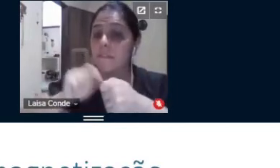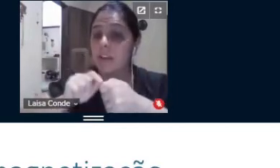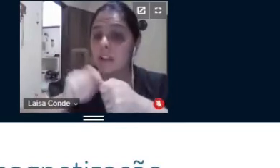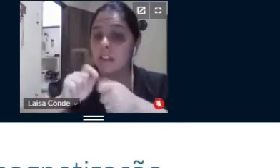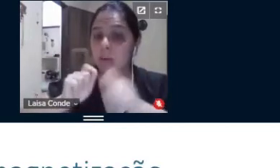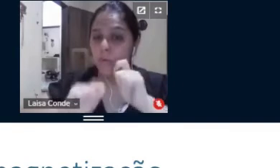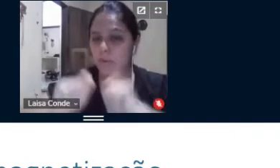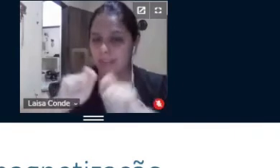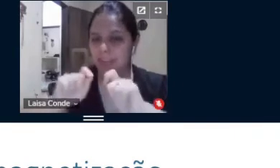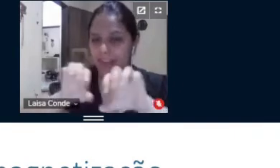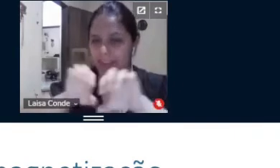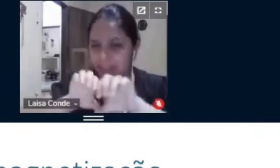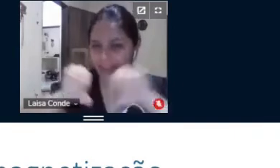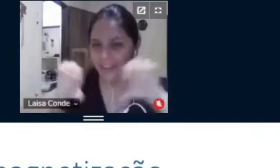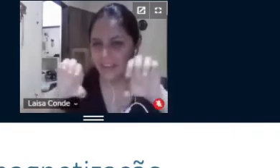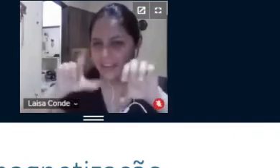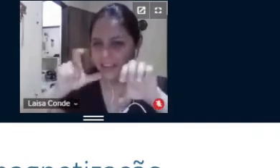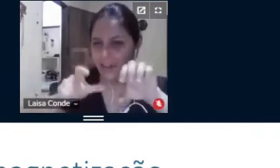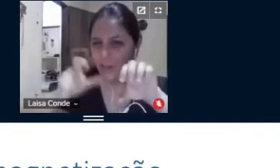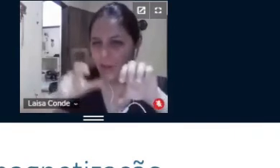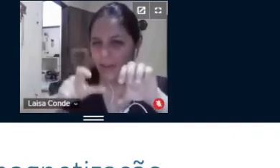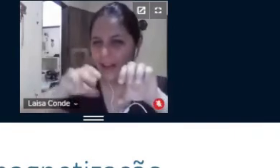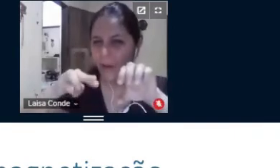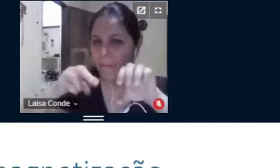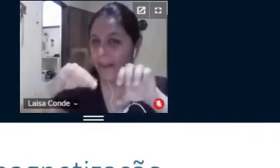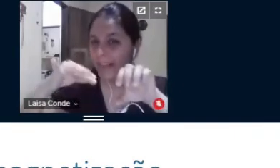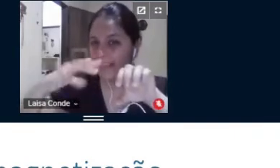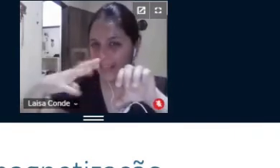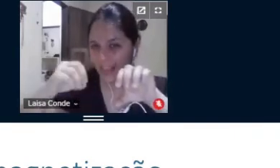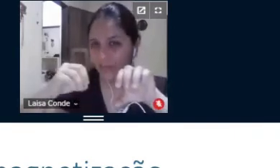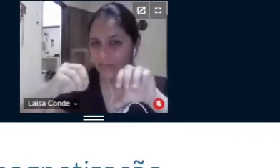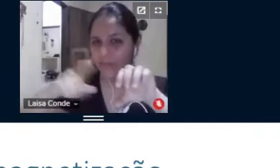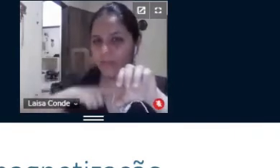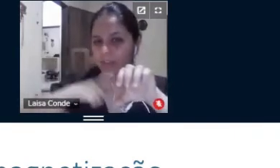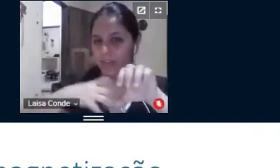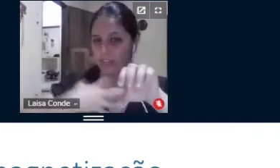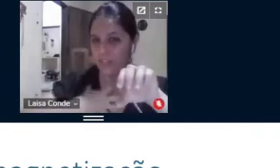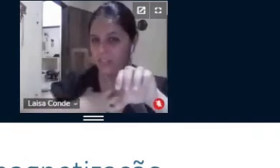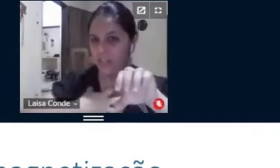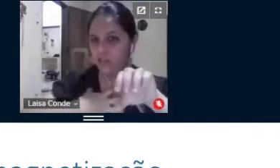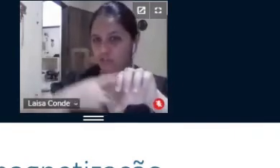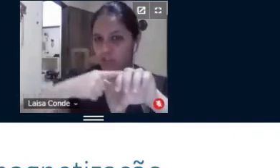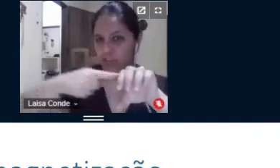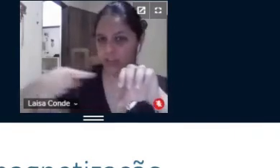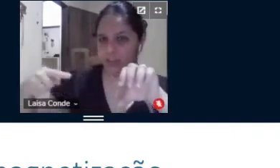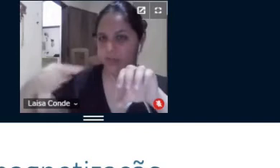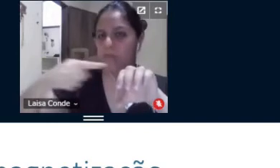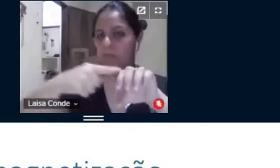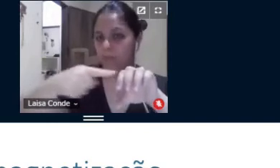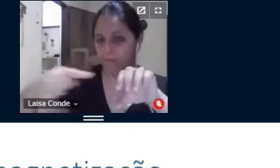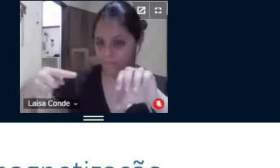esse campo magnético ele tem uma direção definida, tá?